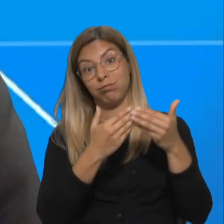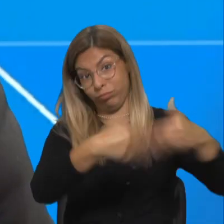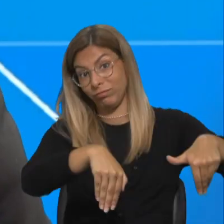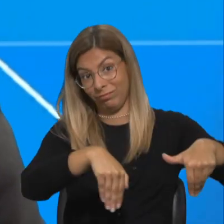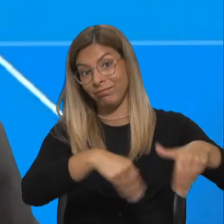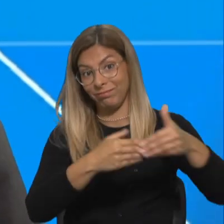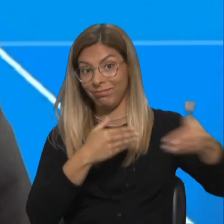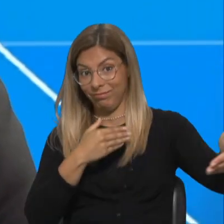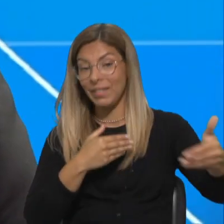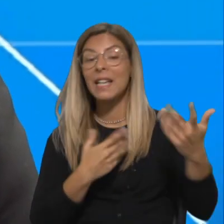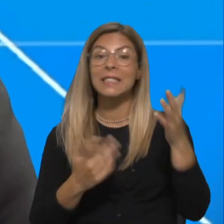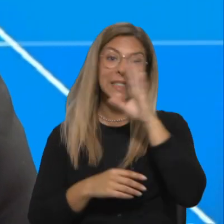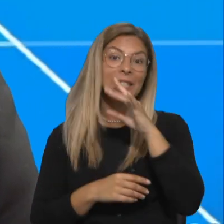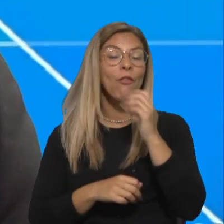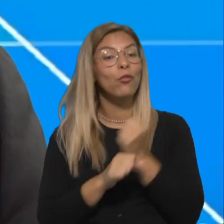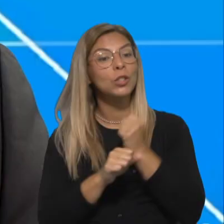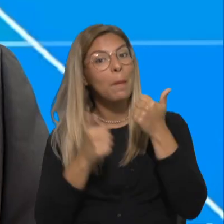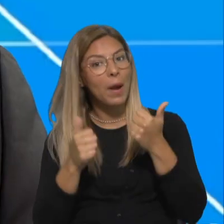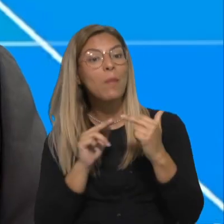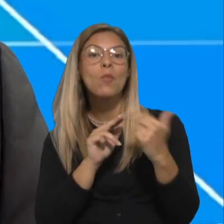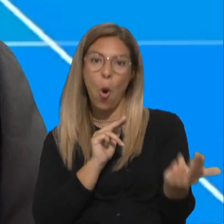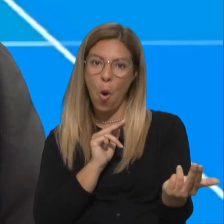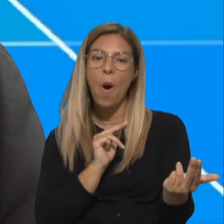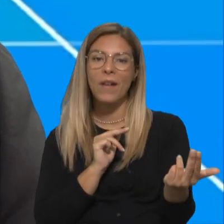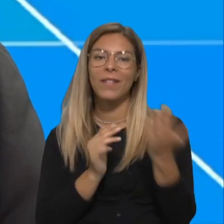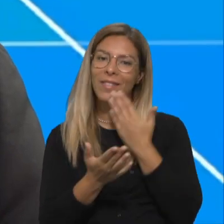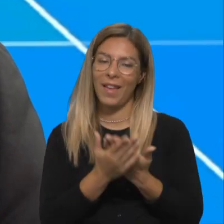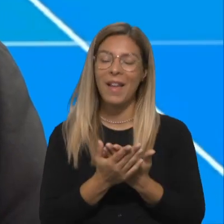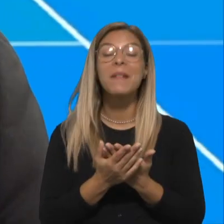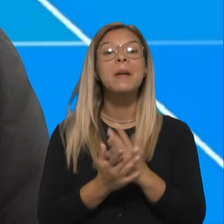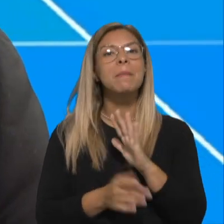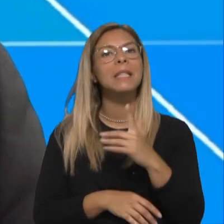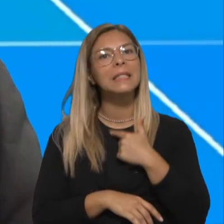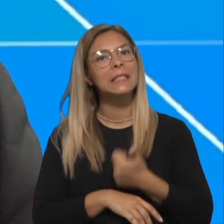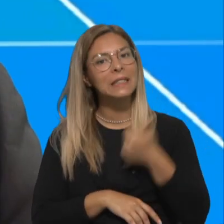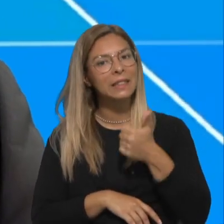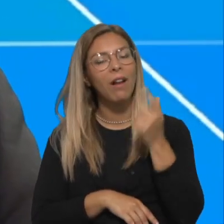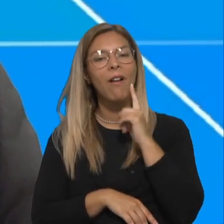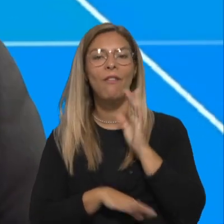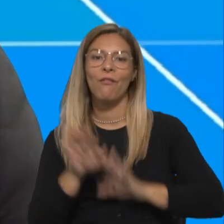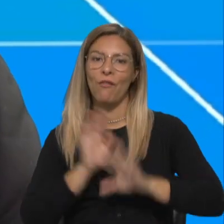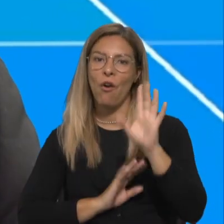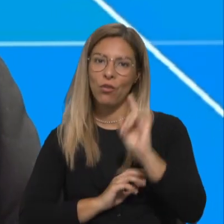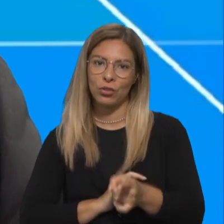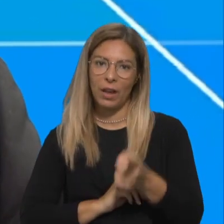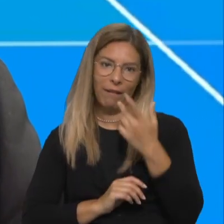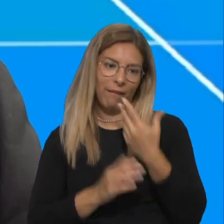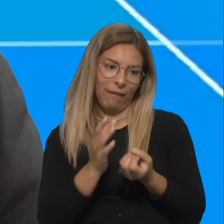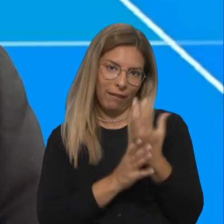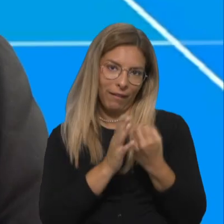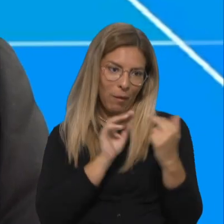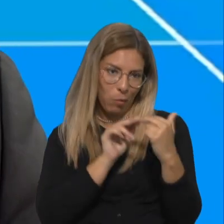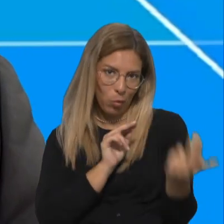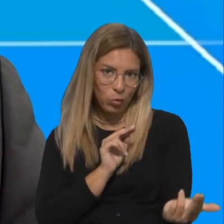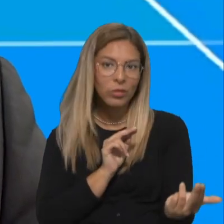bem, cria pontes. E eu penso que é um dos papéis que temos procurado fazer, é exatamente a criação de pontes entre as pessoas